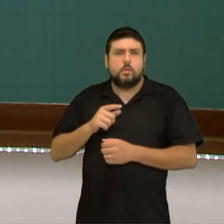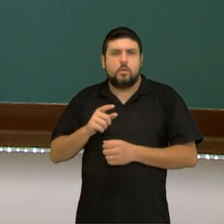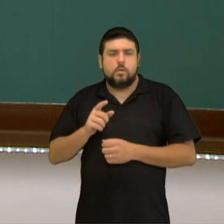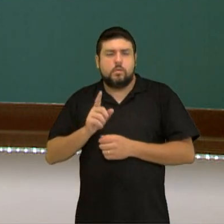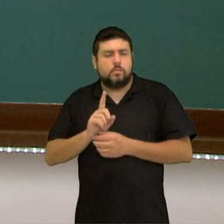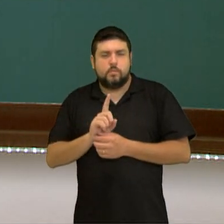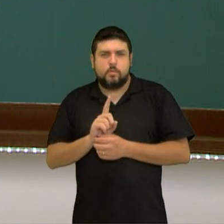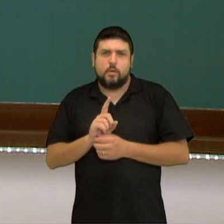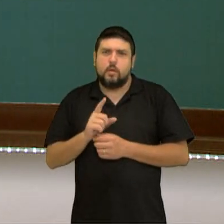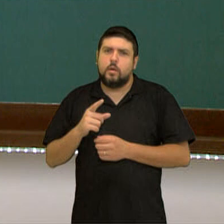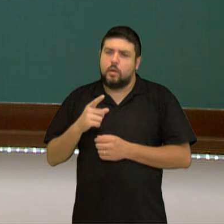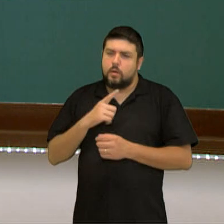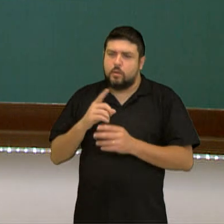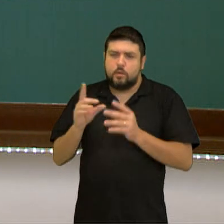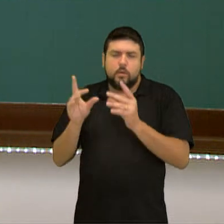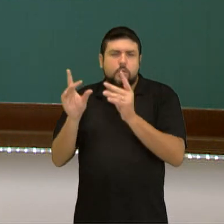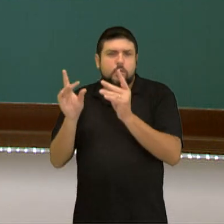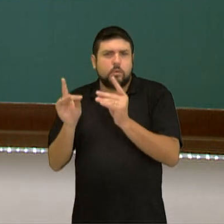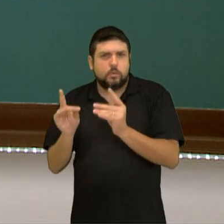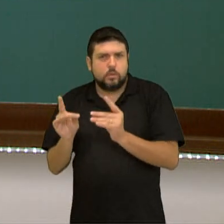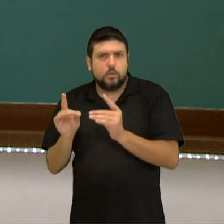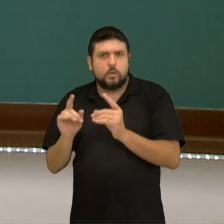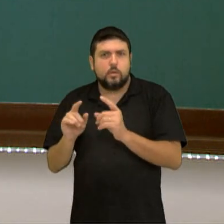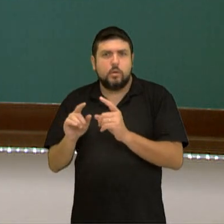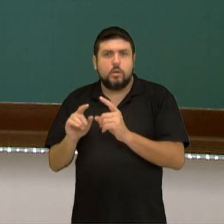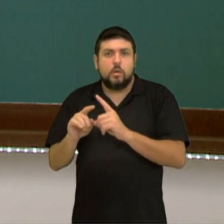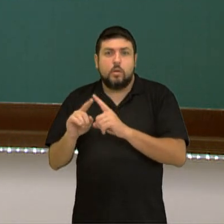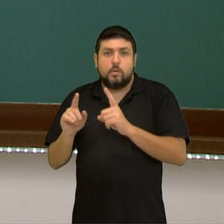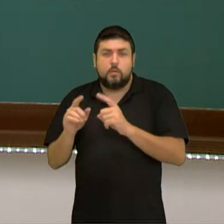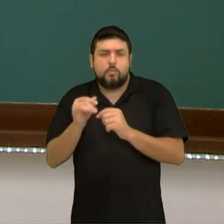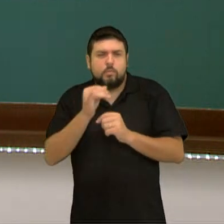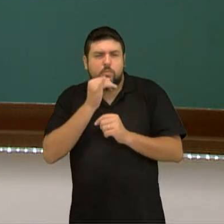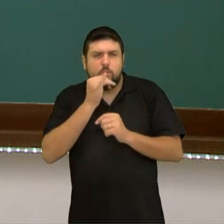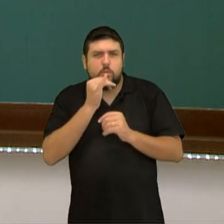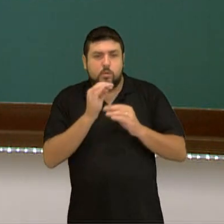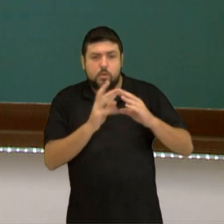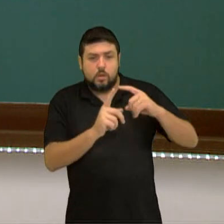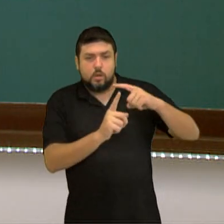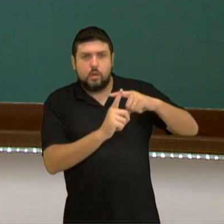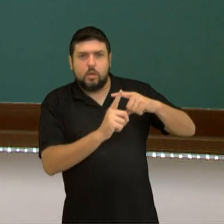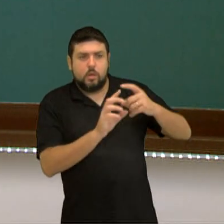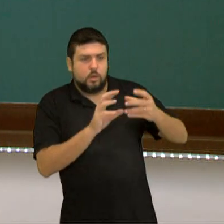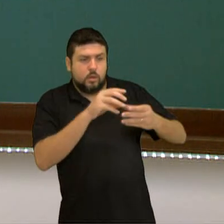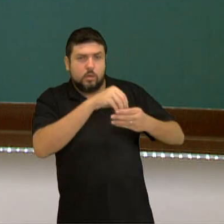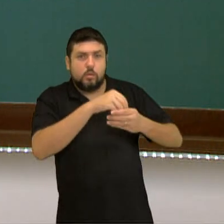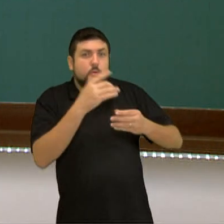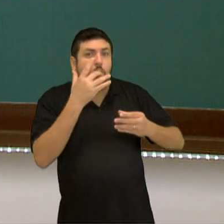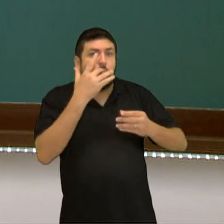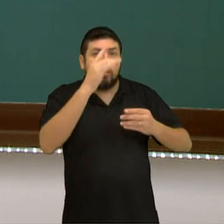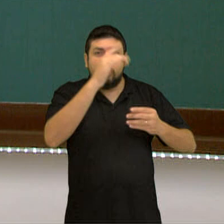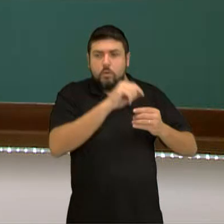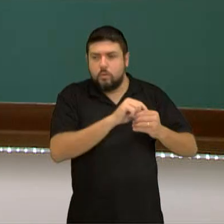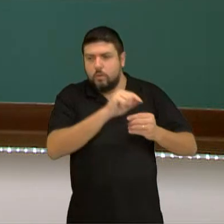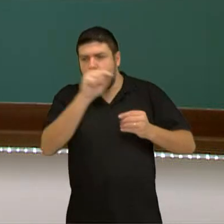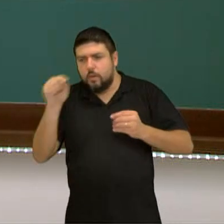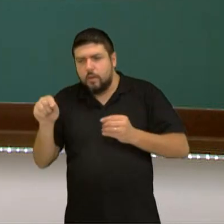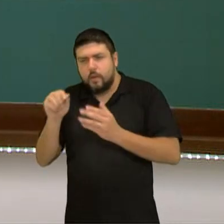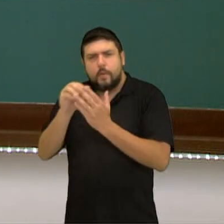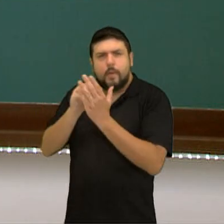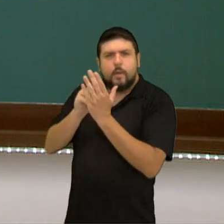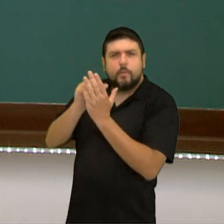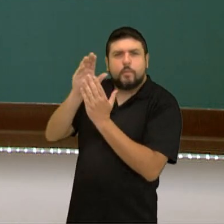simples. Digamos assim, enquanto uma era folheada a ouro, a outra era pintada de dourado, alguma coisa